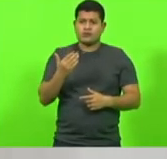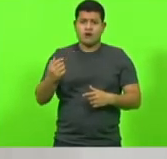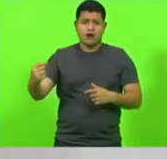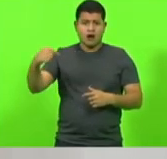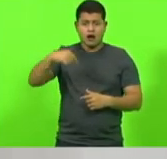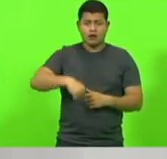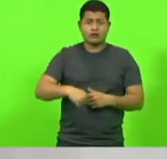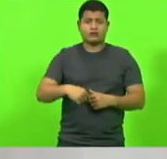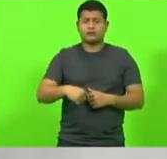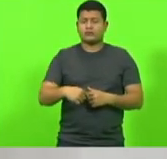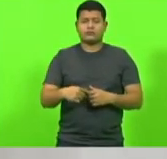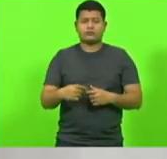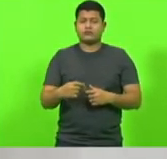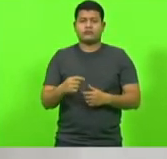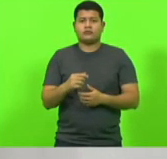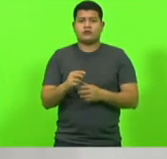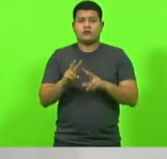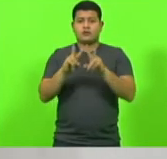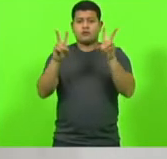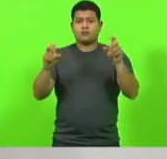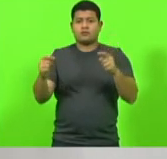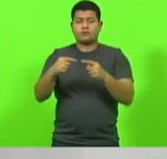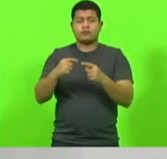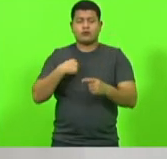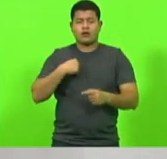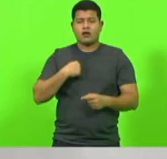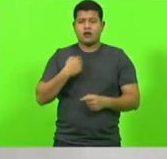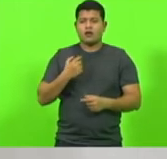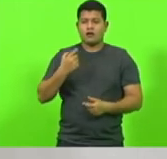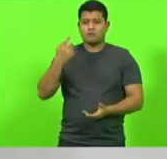a respeito desse assunto. E eu me comprometi,